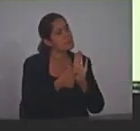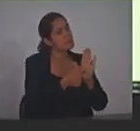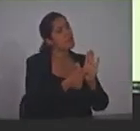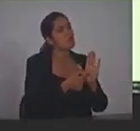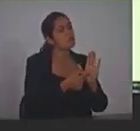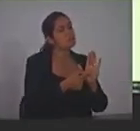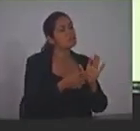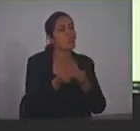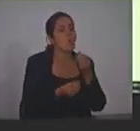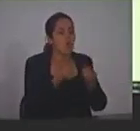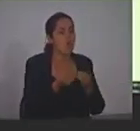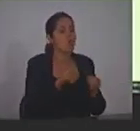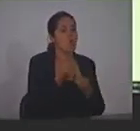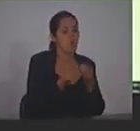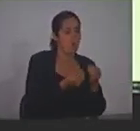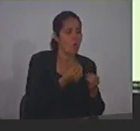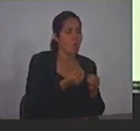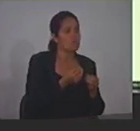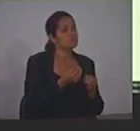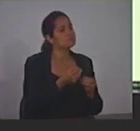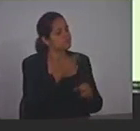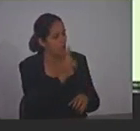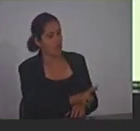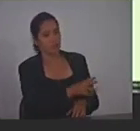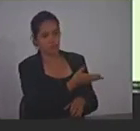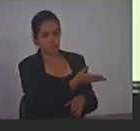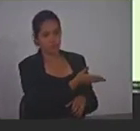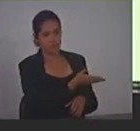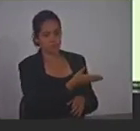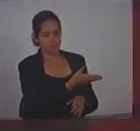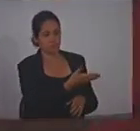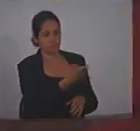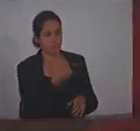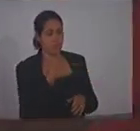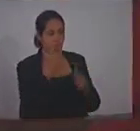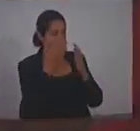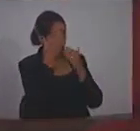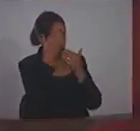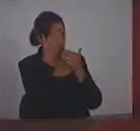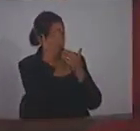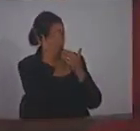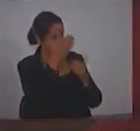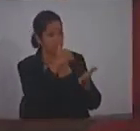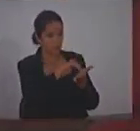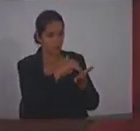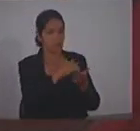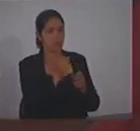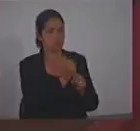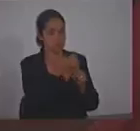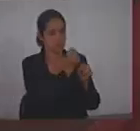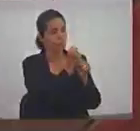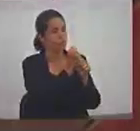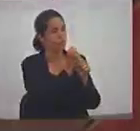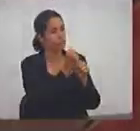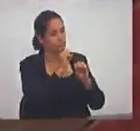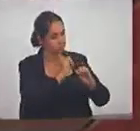apresentar o problema é simples, mas cobrar o poder público e trazer a solução, e aproveito para agradecer a Secretaria de Obras e a Secretaria de Educação que